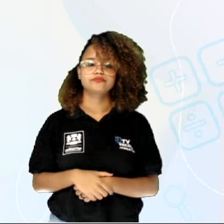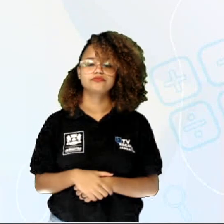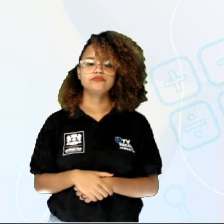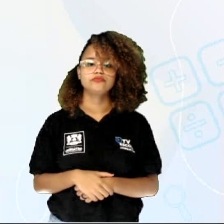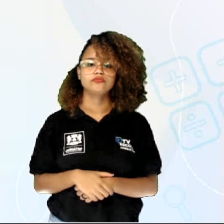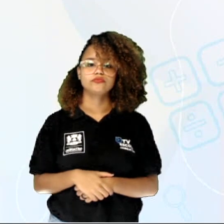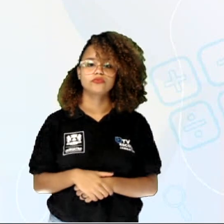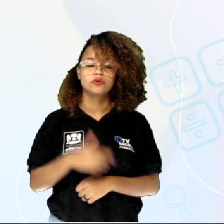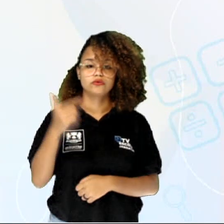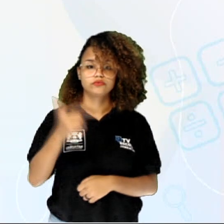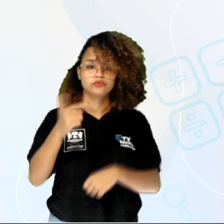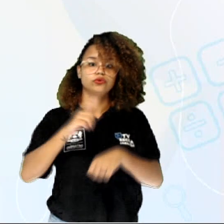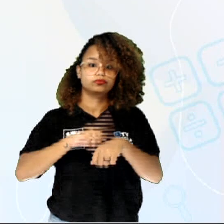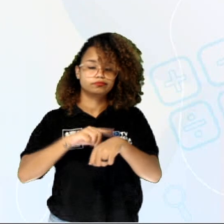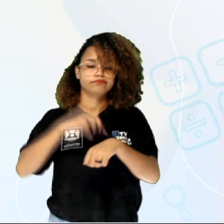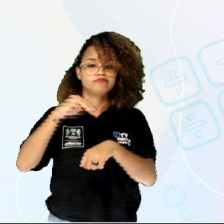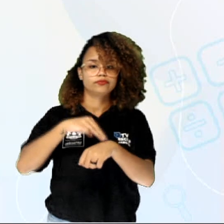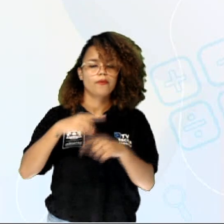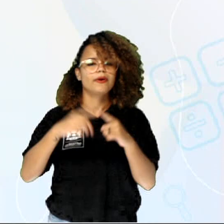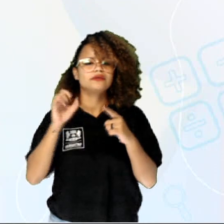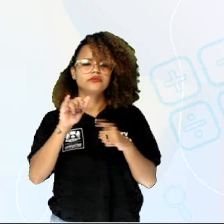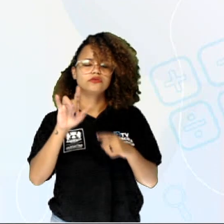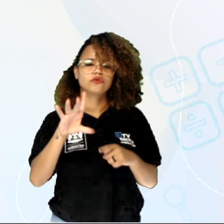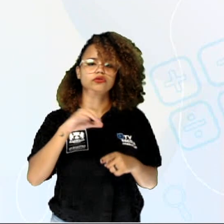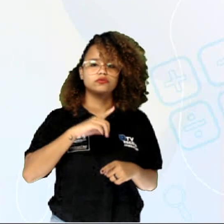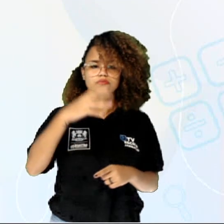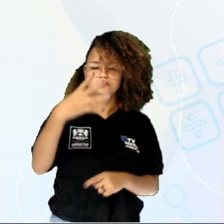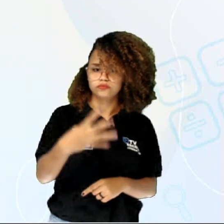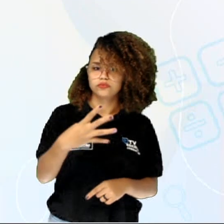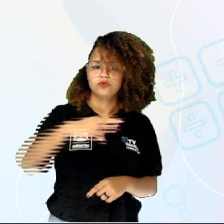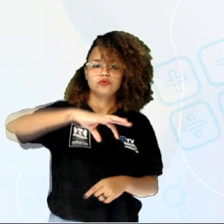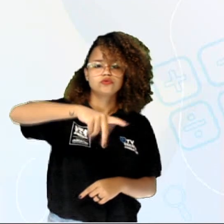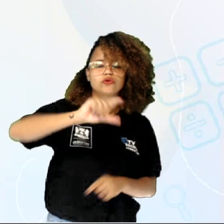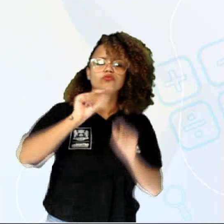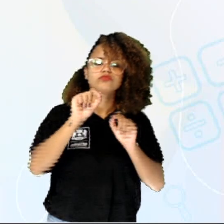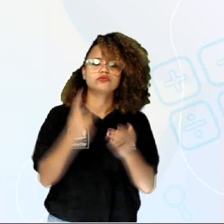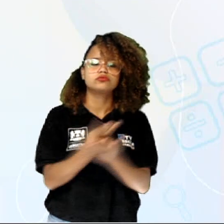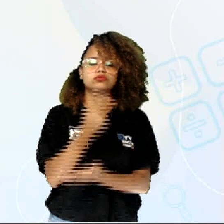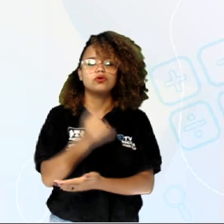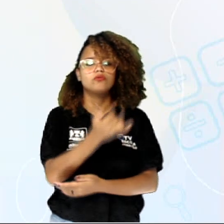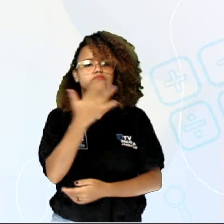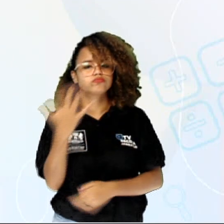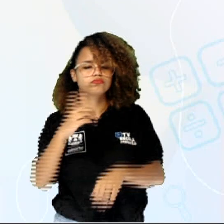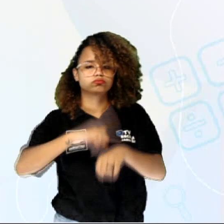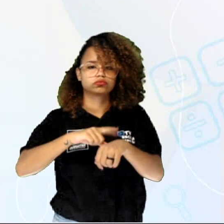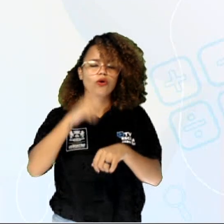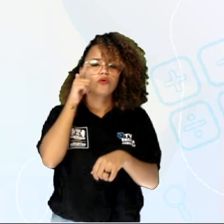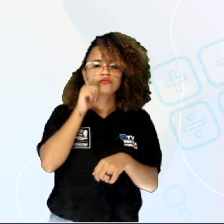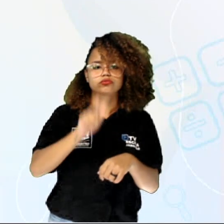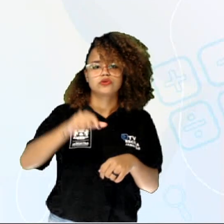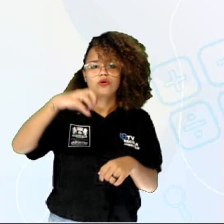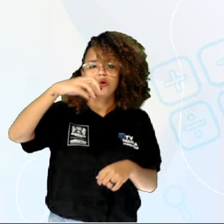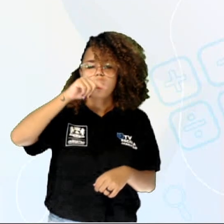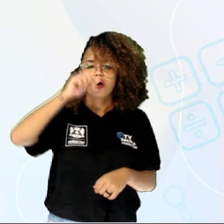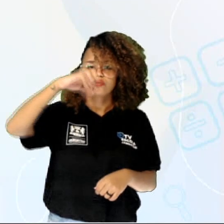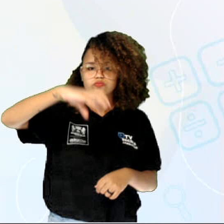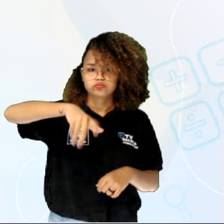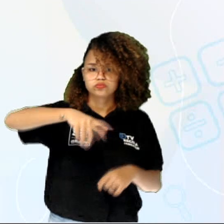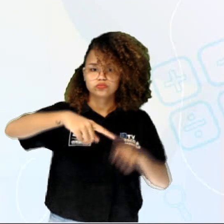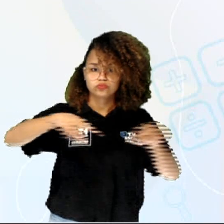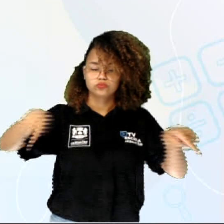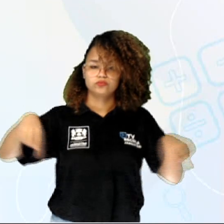abrir 4 torneiras apenas, qual é o tempo que leva para o tanque ficar cheio? Então, para a gente resolver esse probleminha de regra de 3, e todo problema de regra de